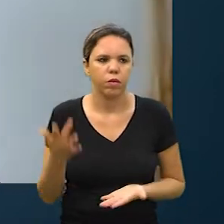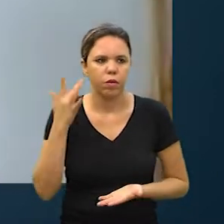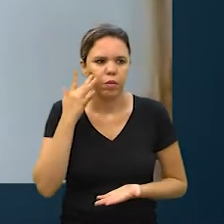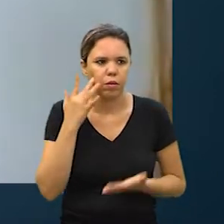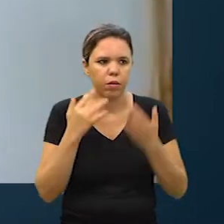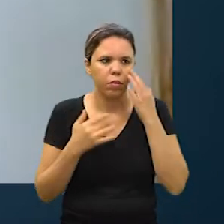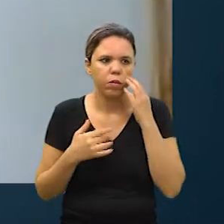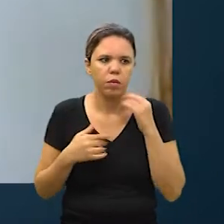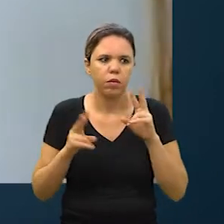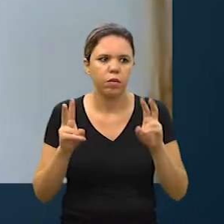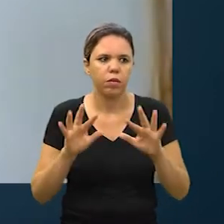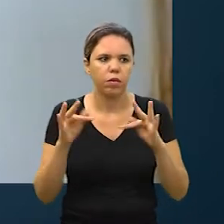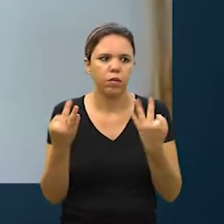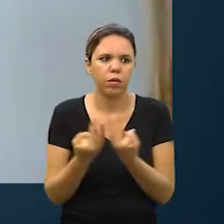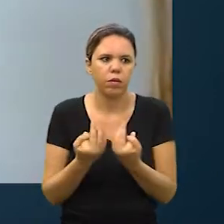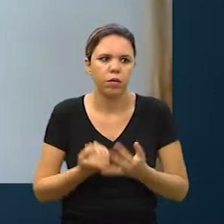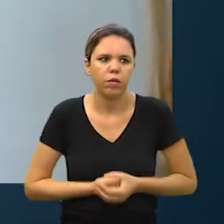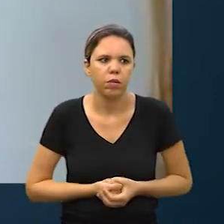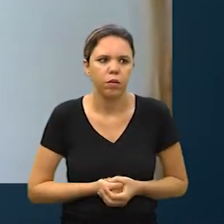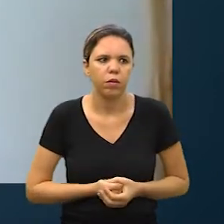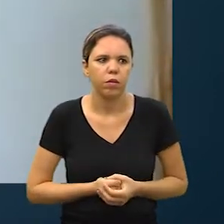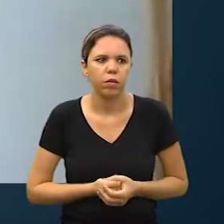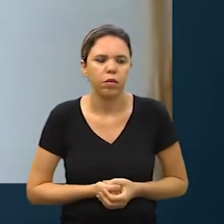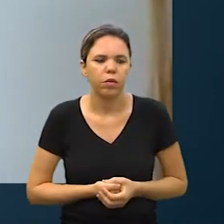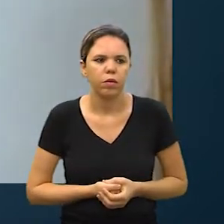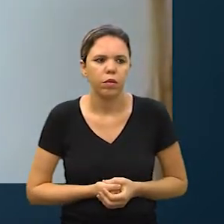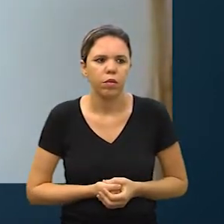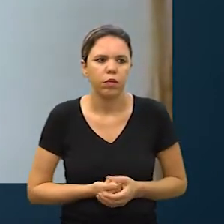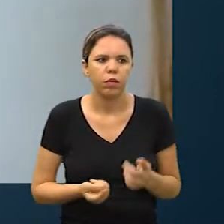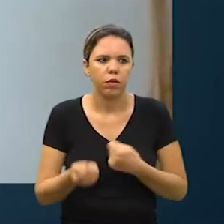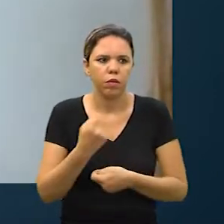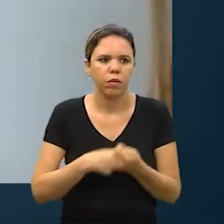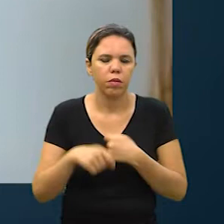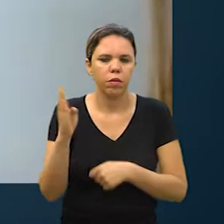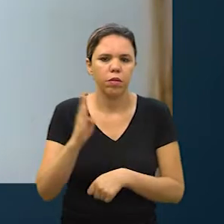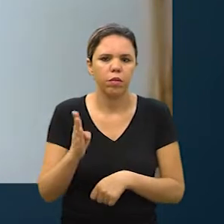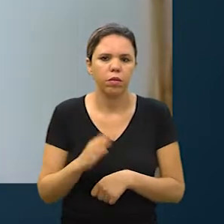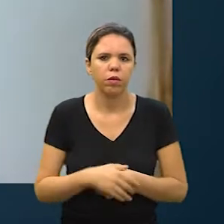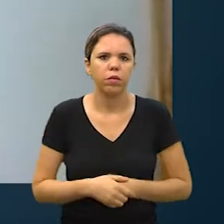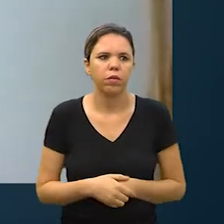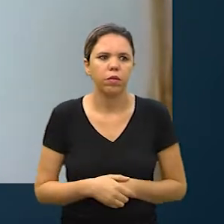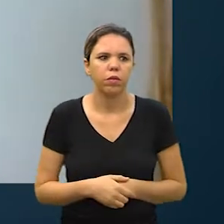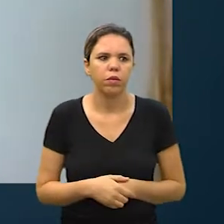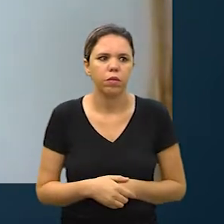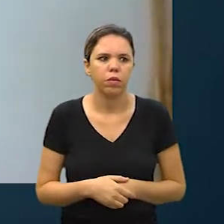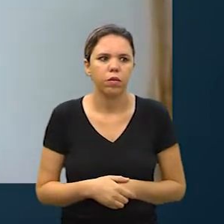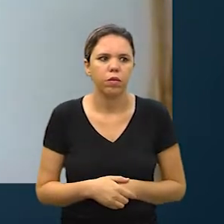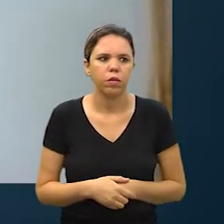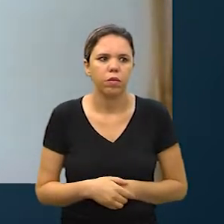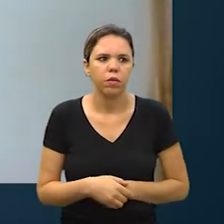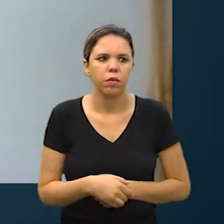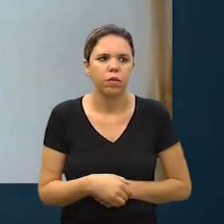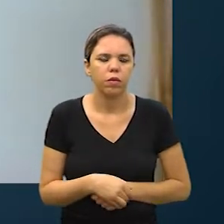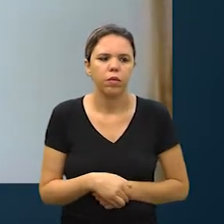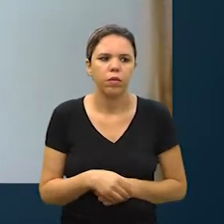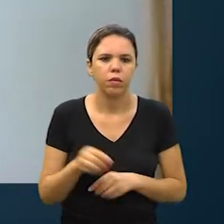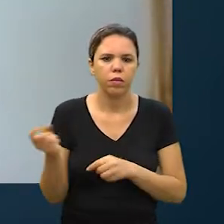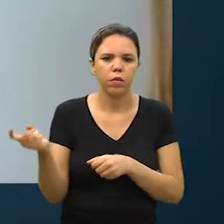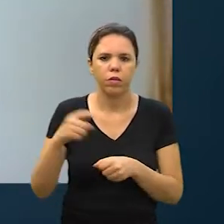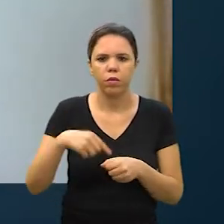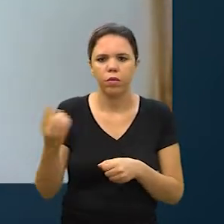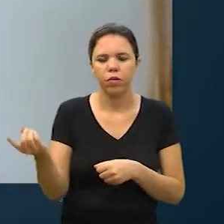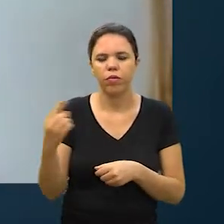aí acho que foi mais por uma questão de família, né? Manter os negócios aí no Brasil demandaria que eu ficasse